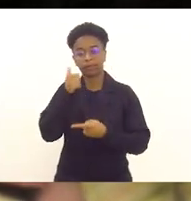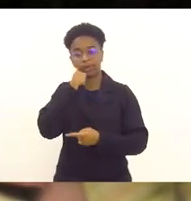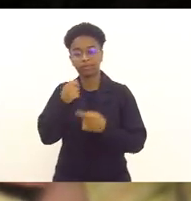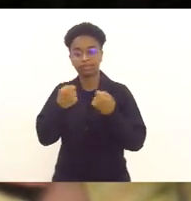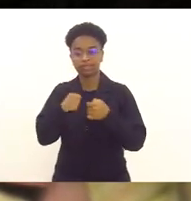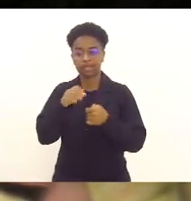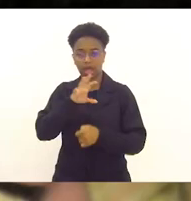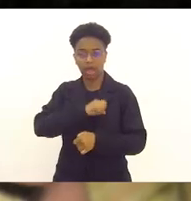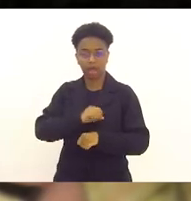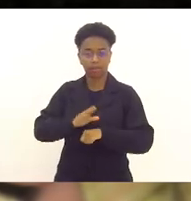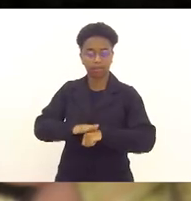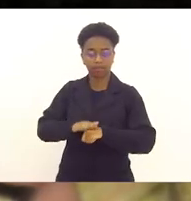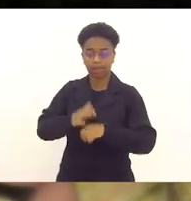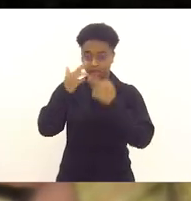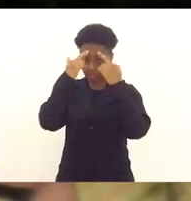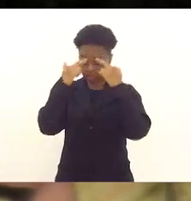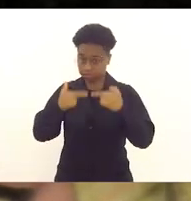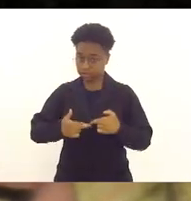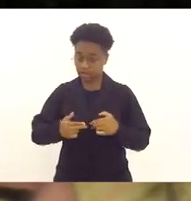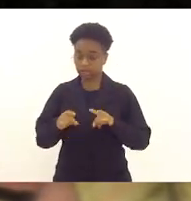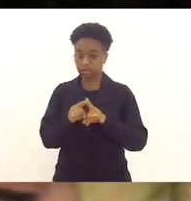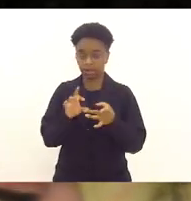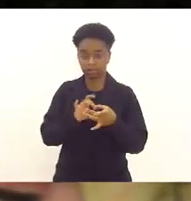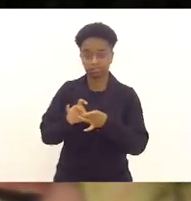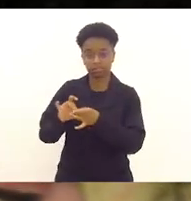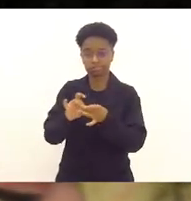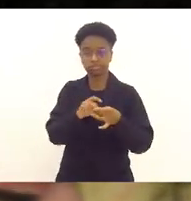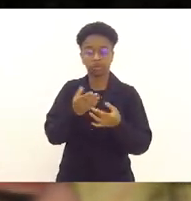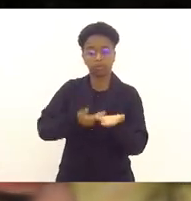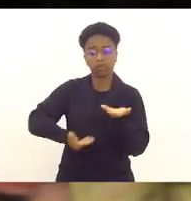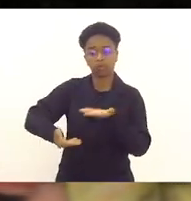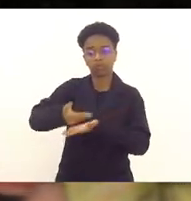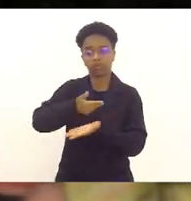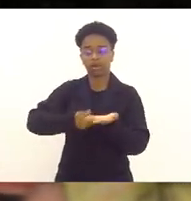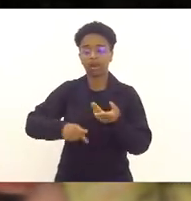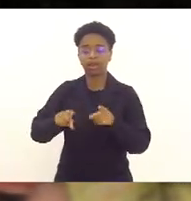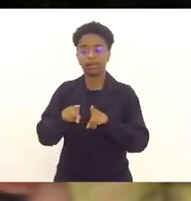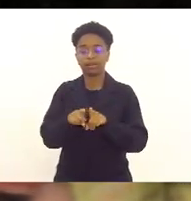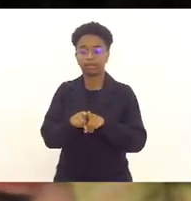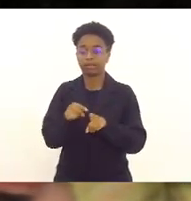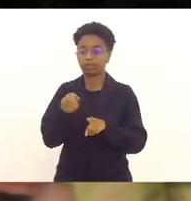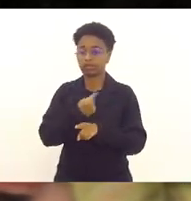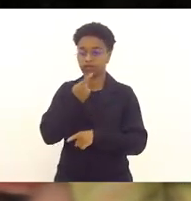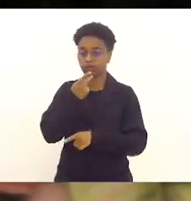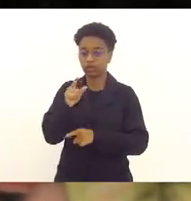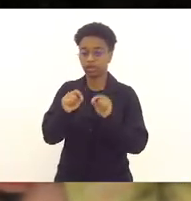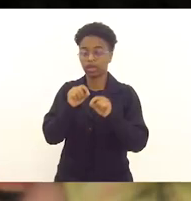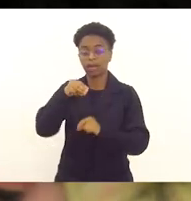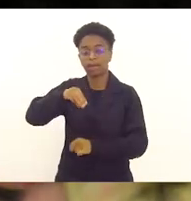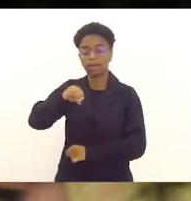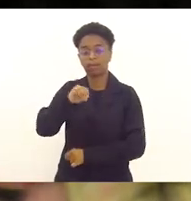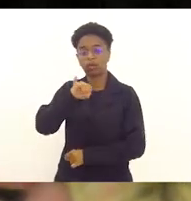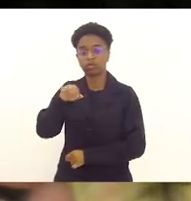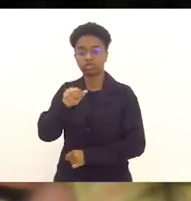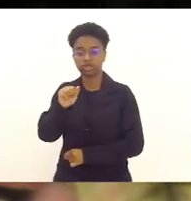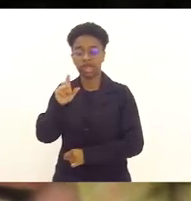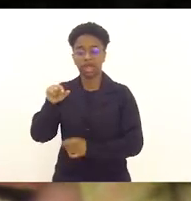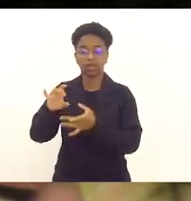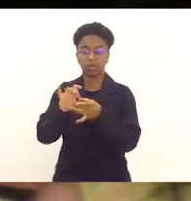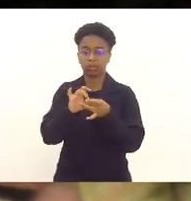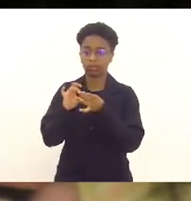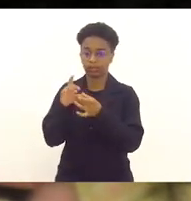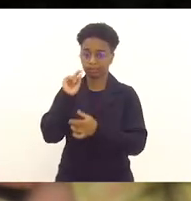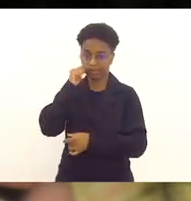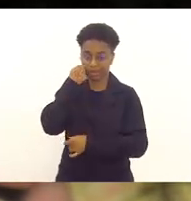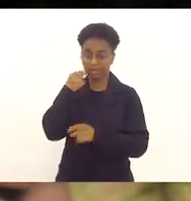se respeitar né se unir né como eu lá na associação a gente usa o moja que é um princípio do conzar que a unidade preta